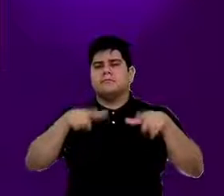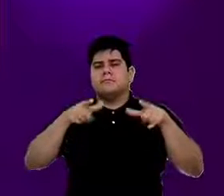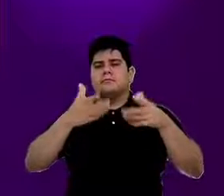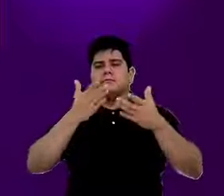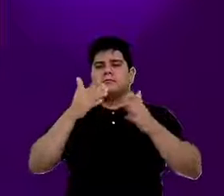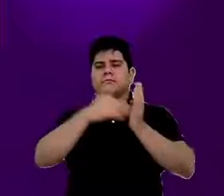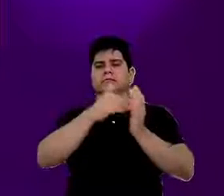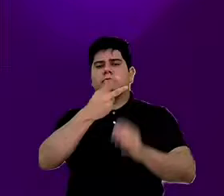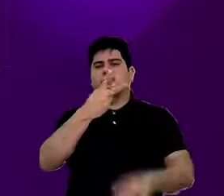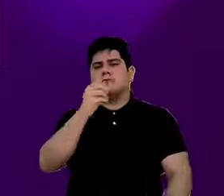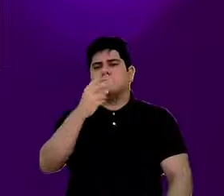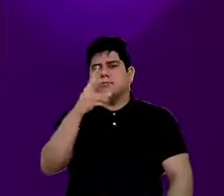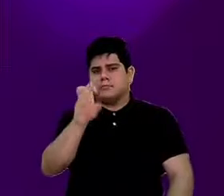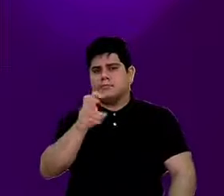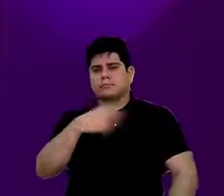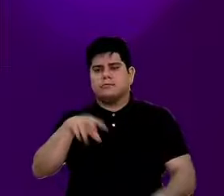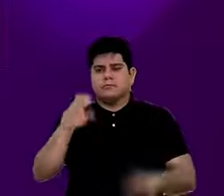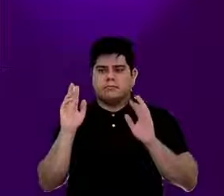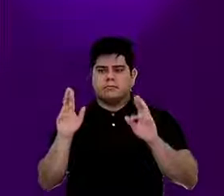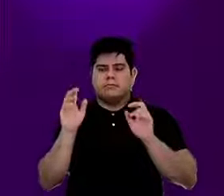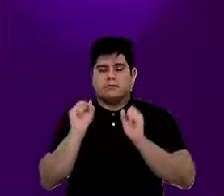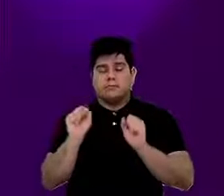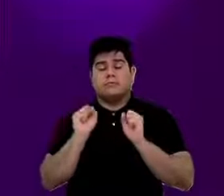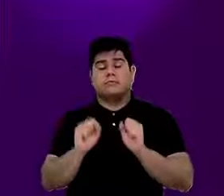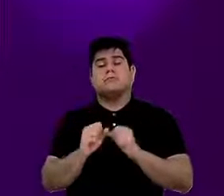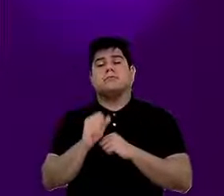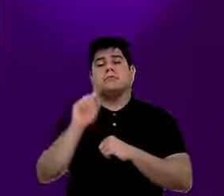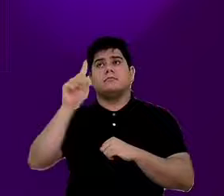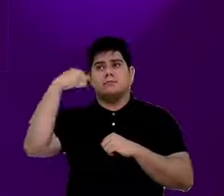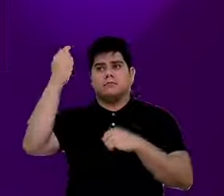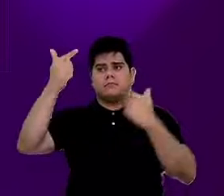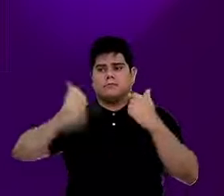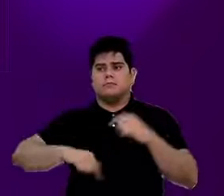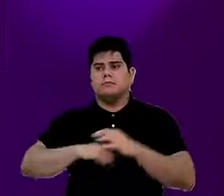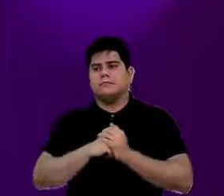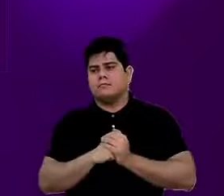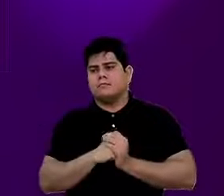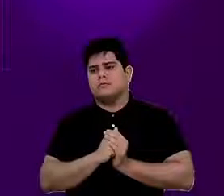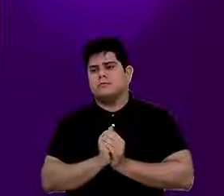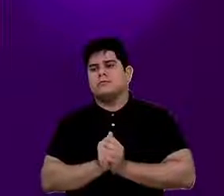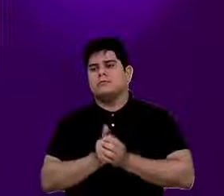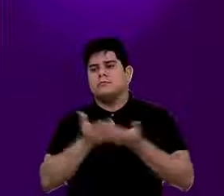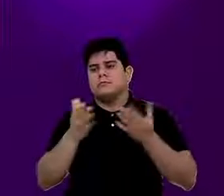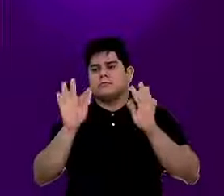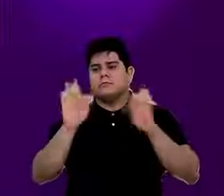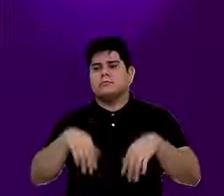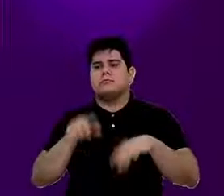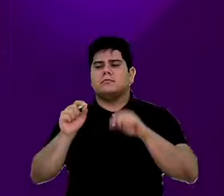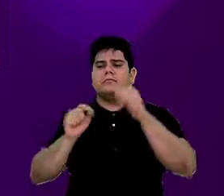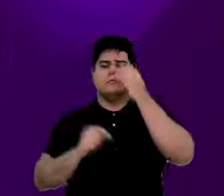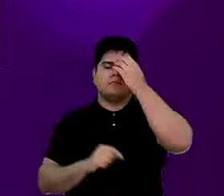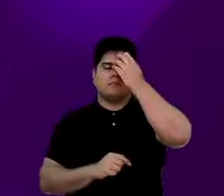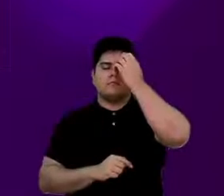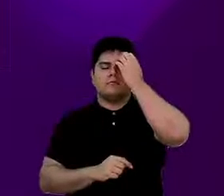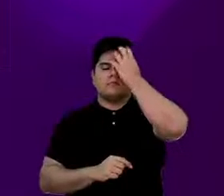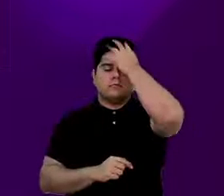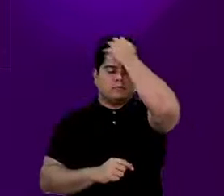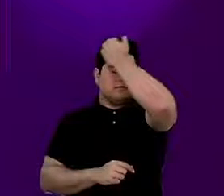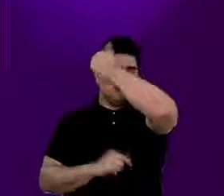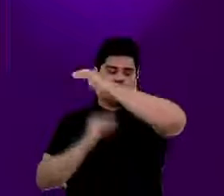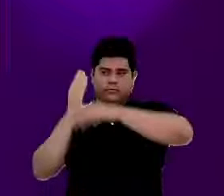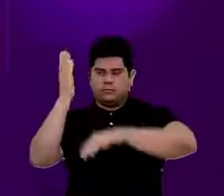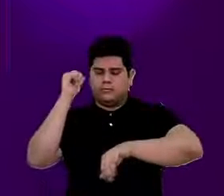até 2025, e a gente espera poder certificá-la novamente. Então, para finalizar, a gente sabe que